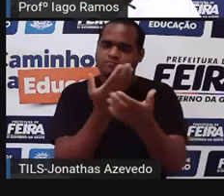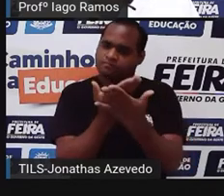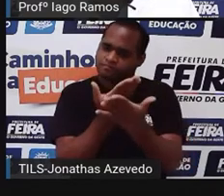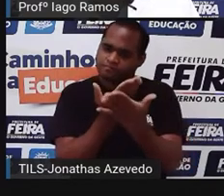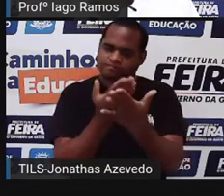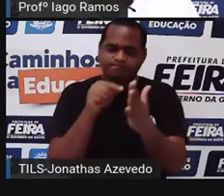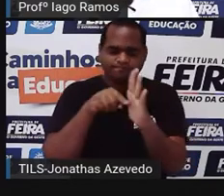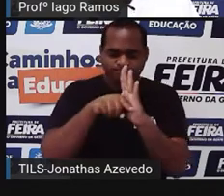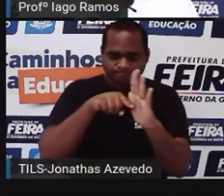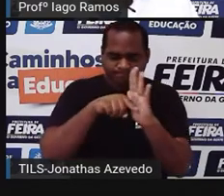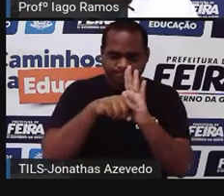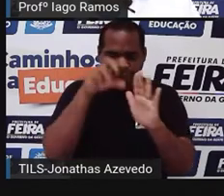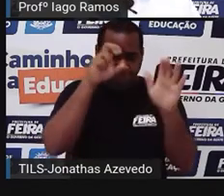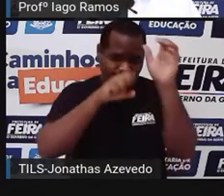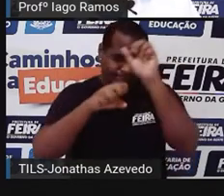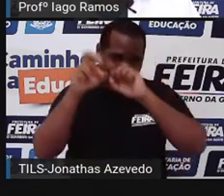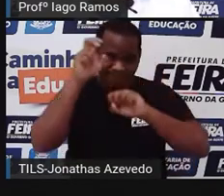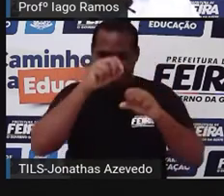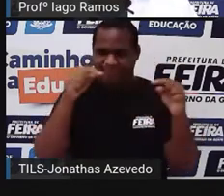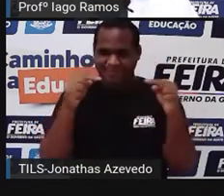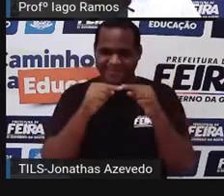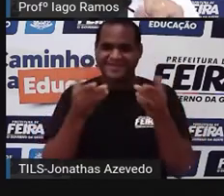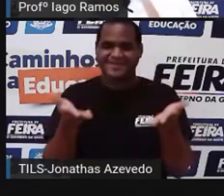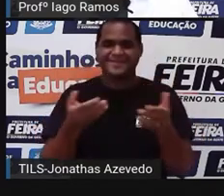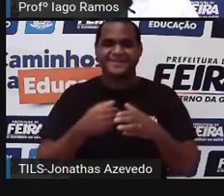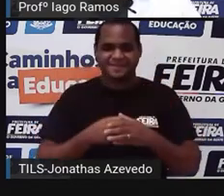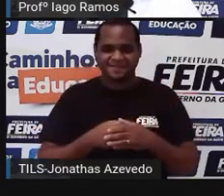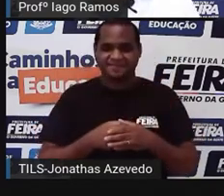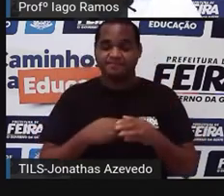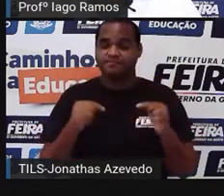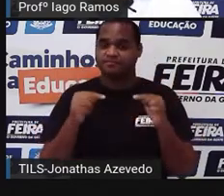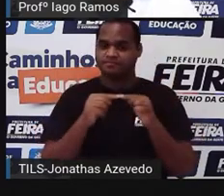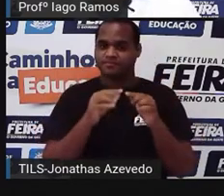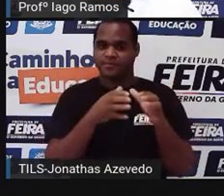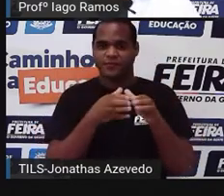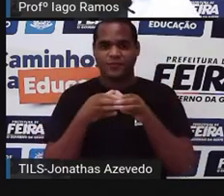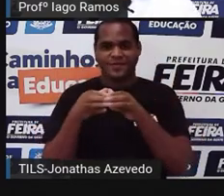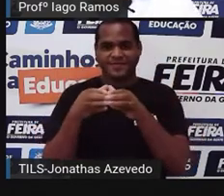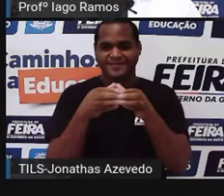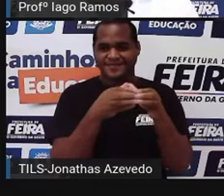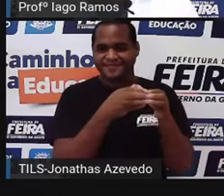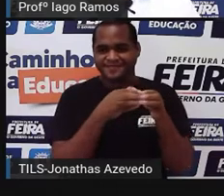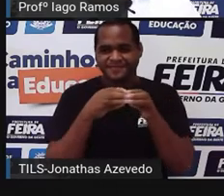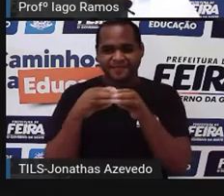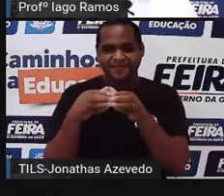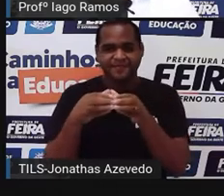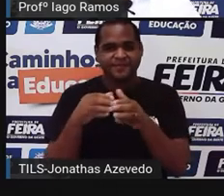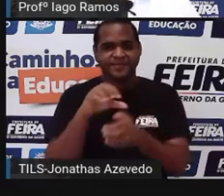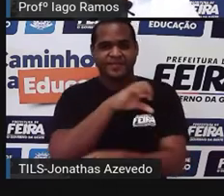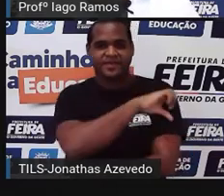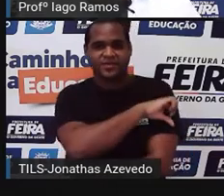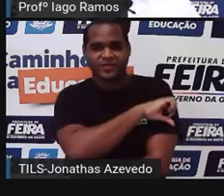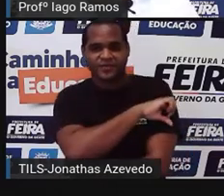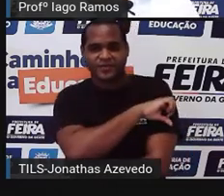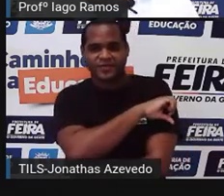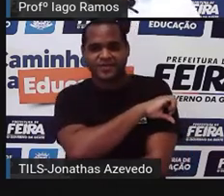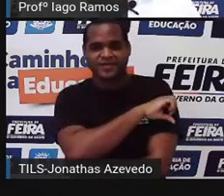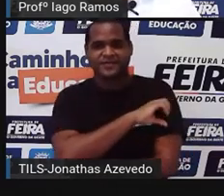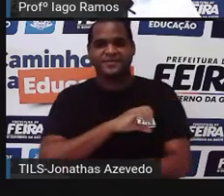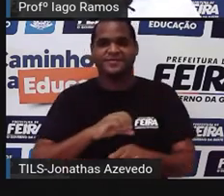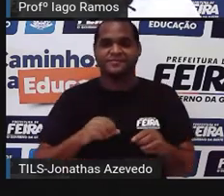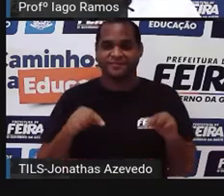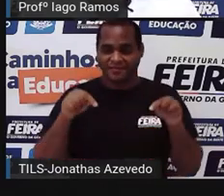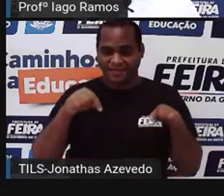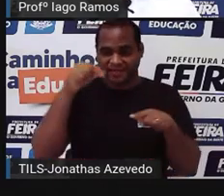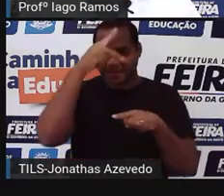para a gente fazer sala acontecer tá bom E essa aula é para você que estudantes das turmas de 9º